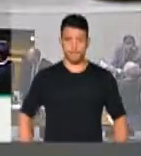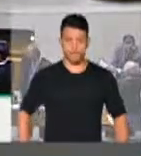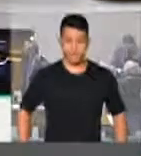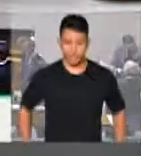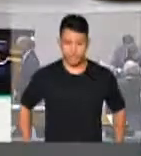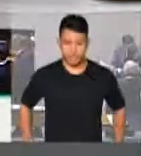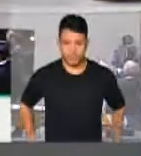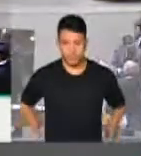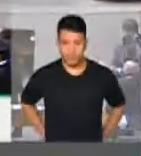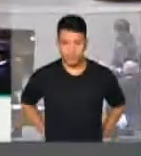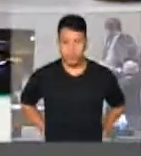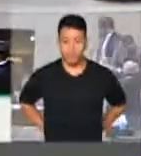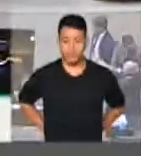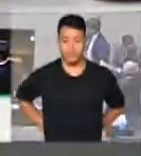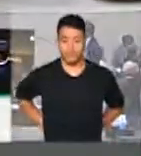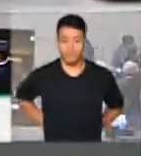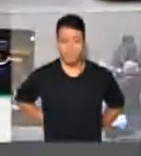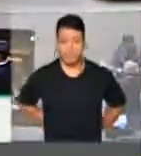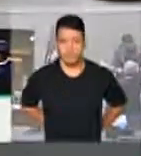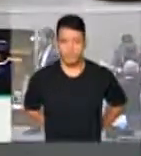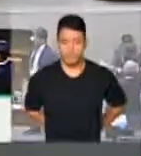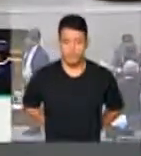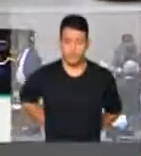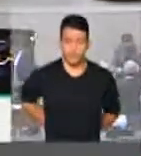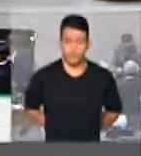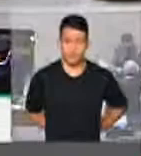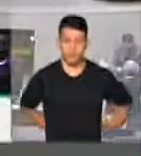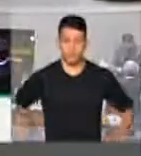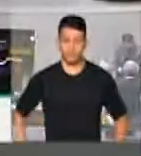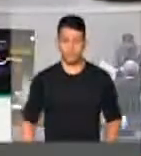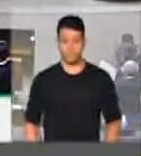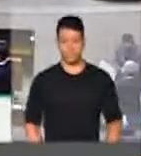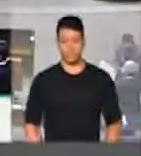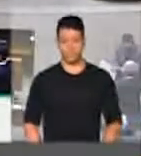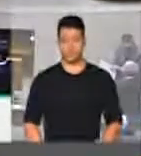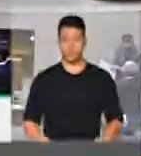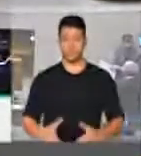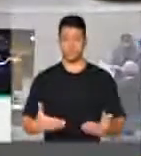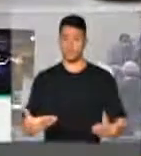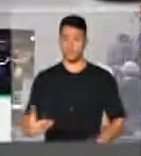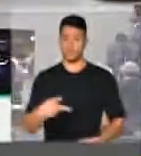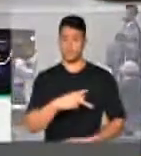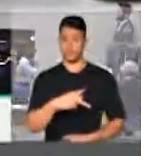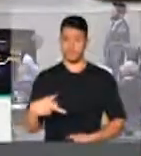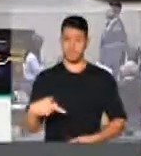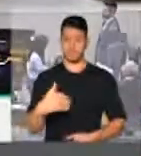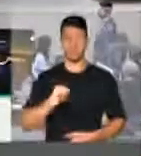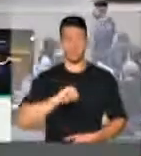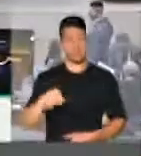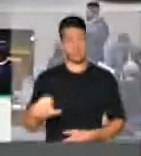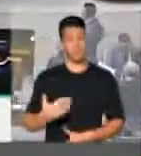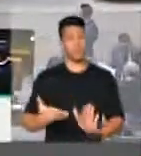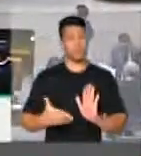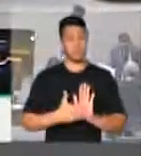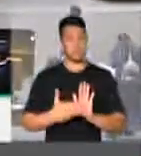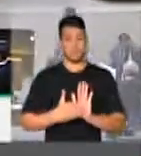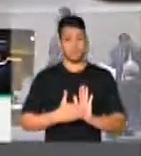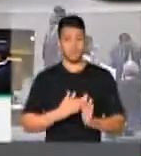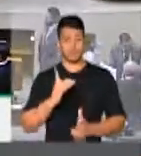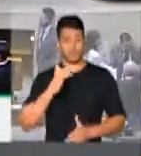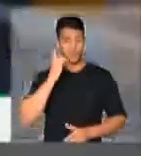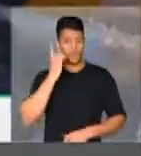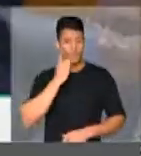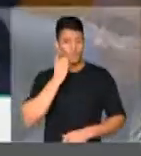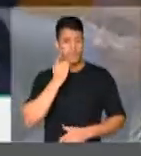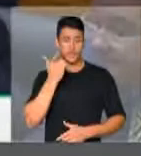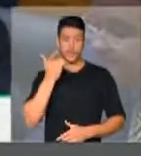Inclusive, parabenizando aqui o deputado Rodrigo Pacheco pela excelente votação que teve para senador no estado de Minas Gerais. Eu